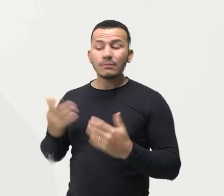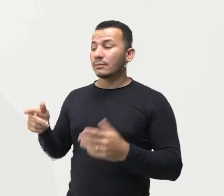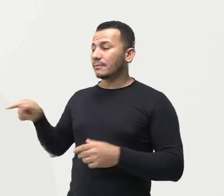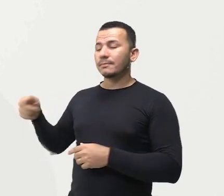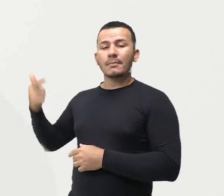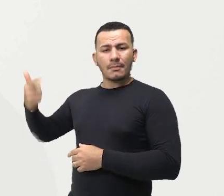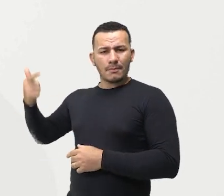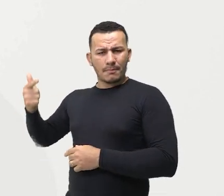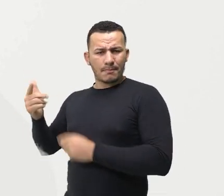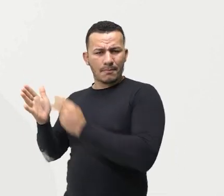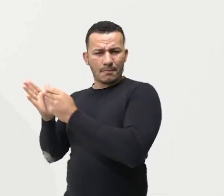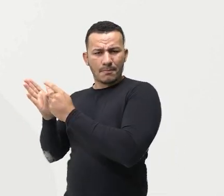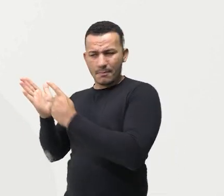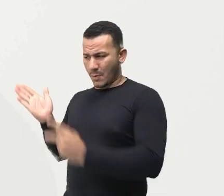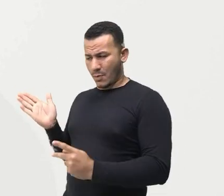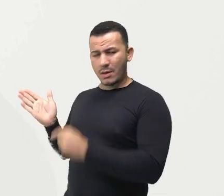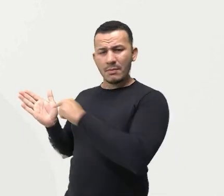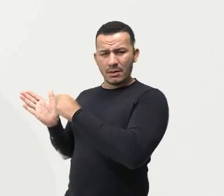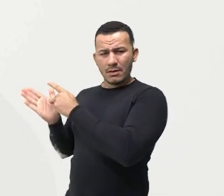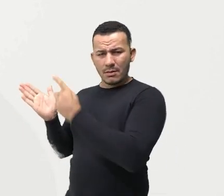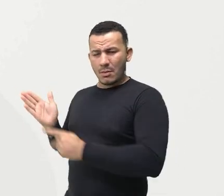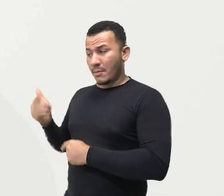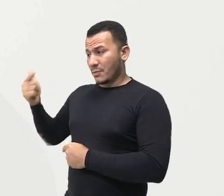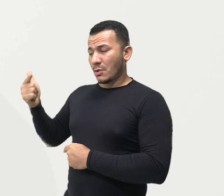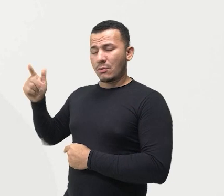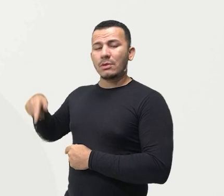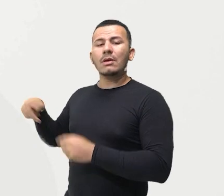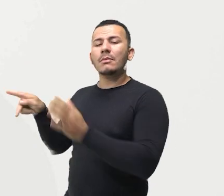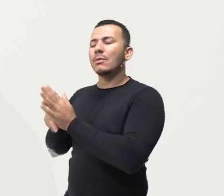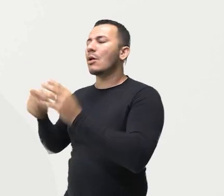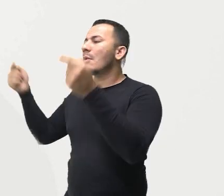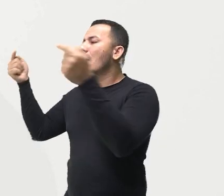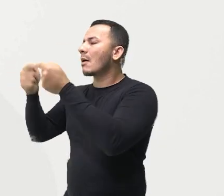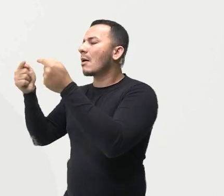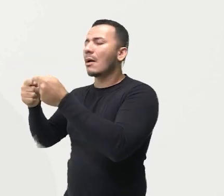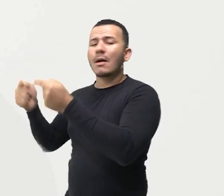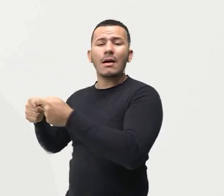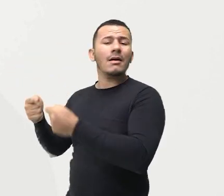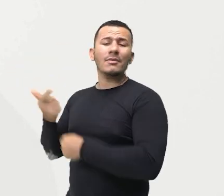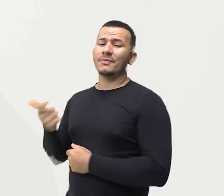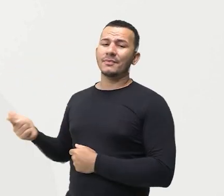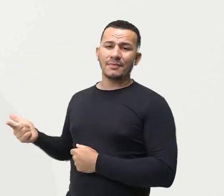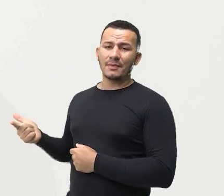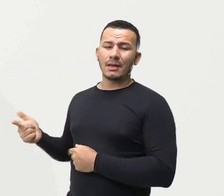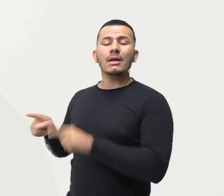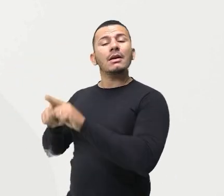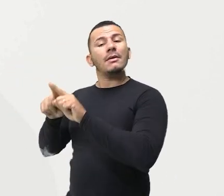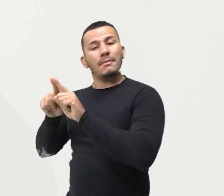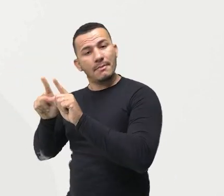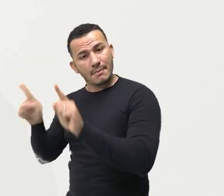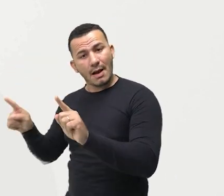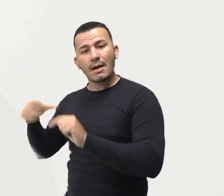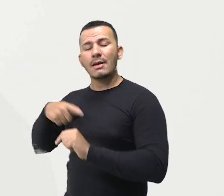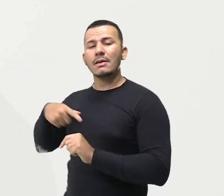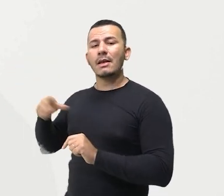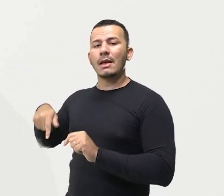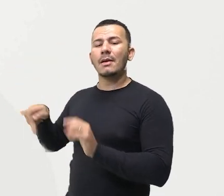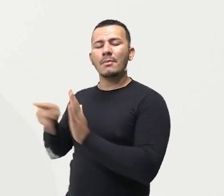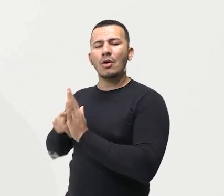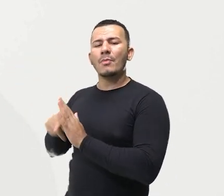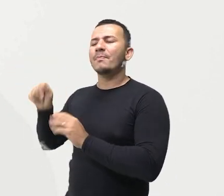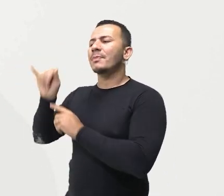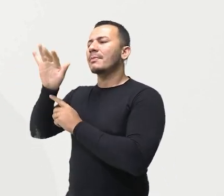este poema, ele foi escrito com versos que não rimam com o outro, mas constroem imagens